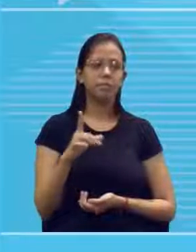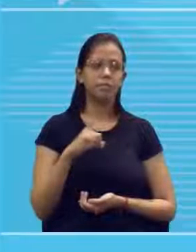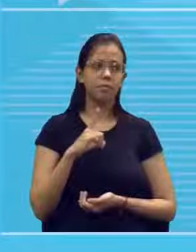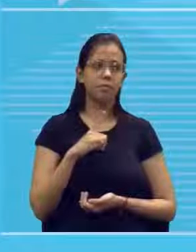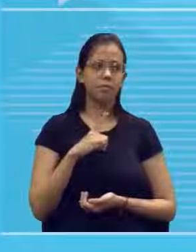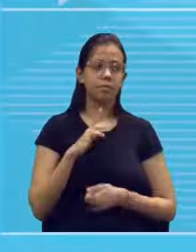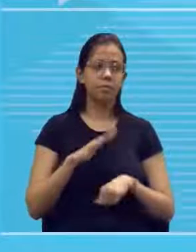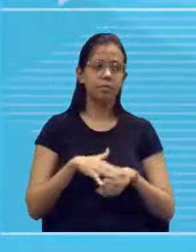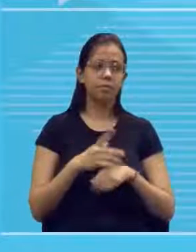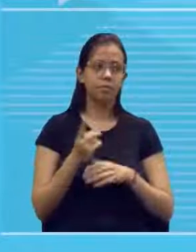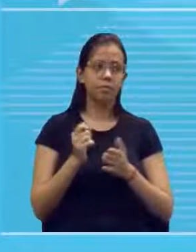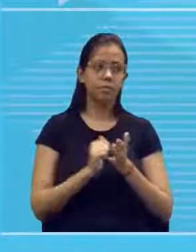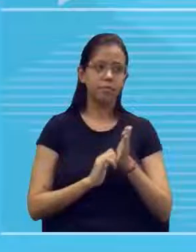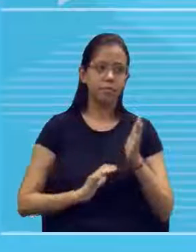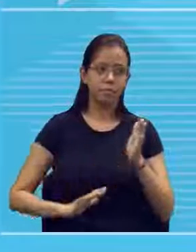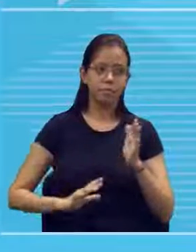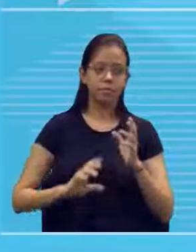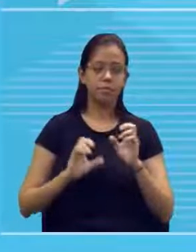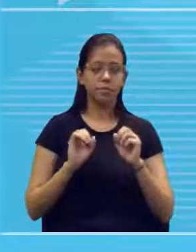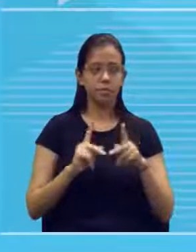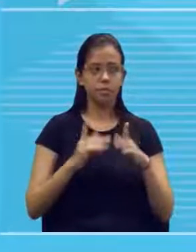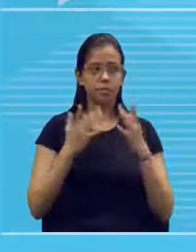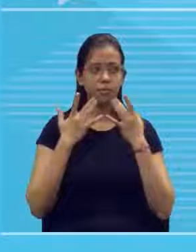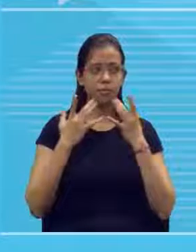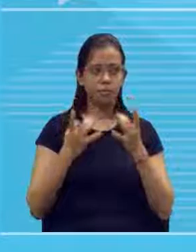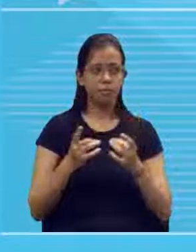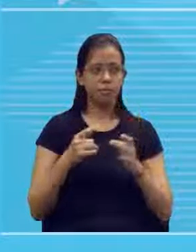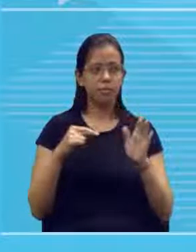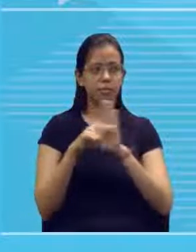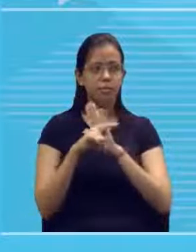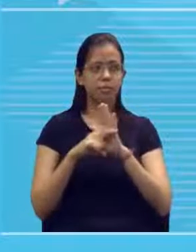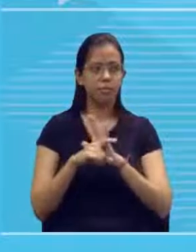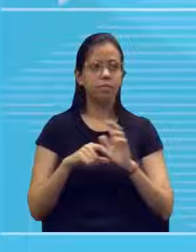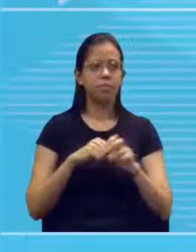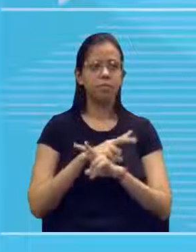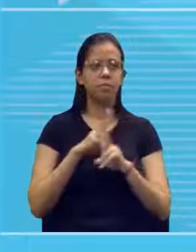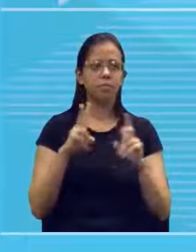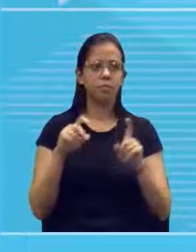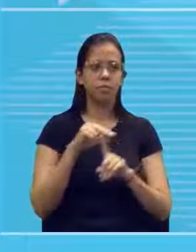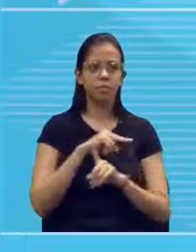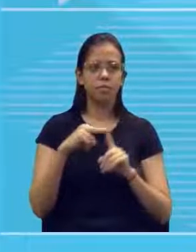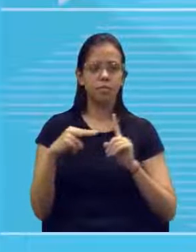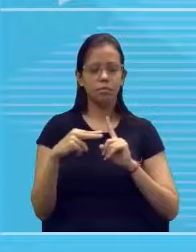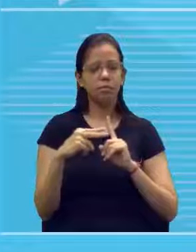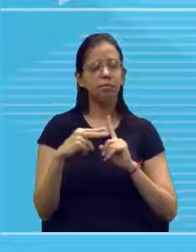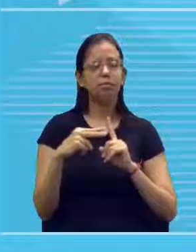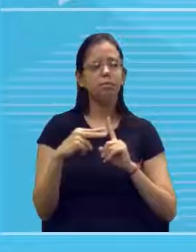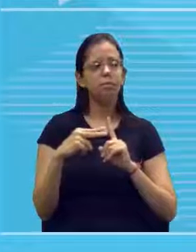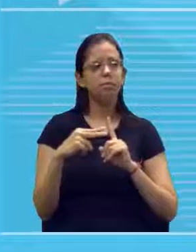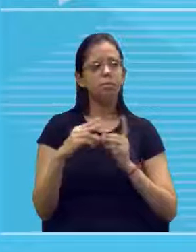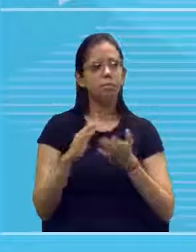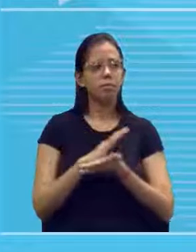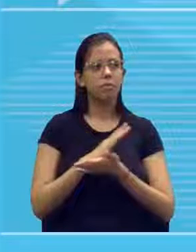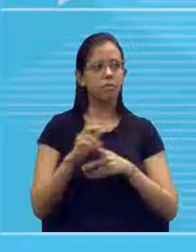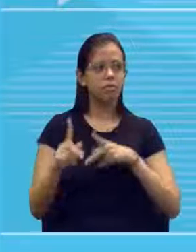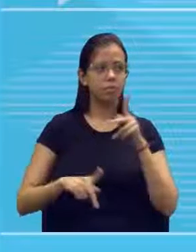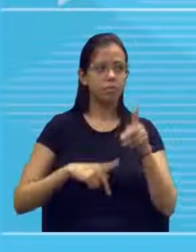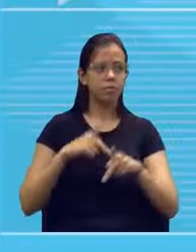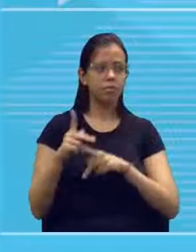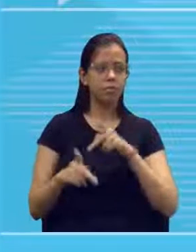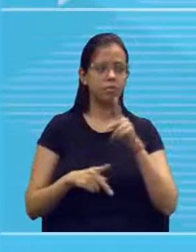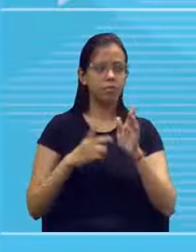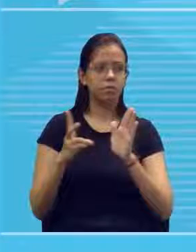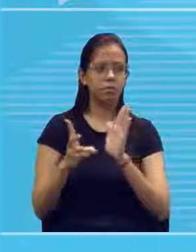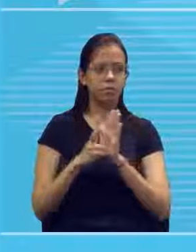vai ter aqui mais uma atividade presta atenção pesquise sobre a cosmovisão de algum